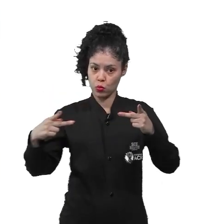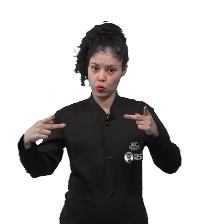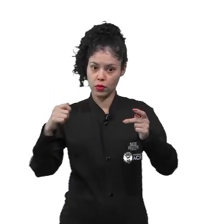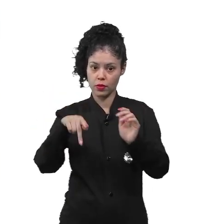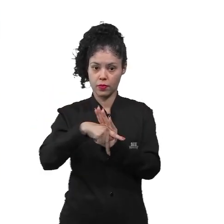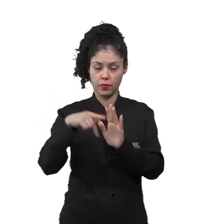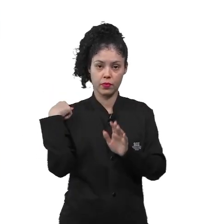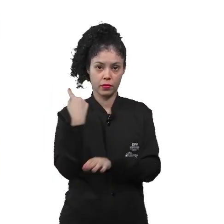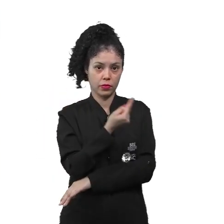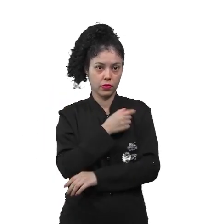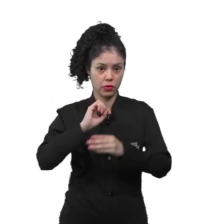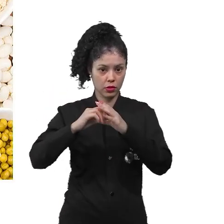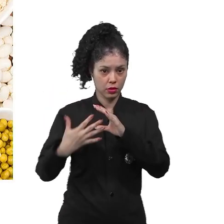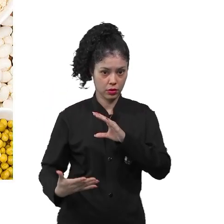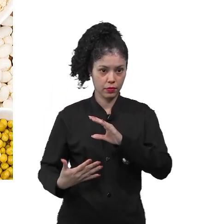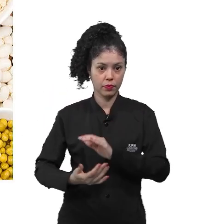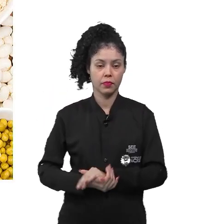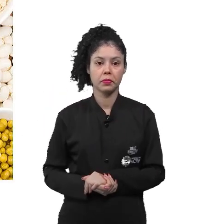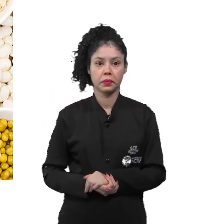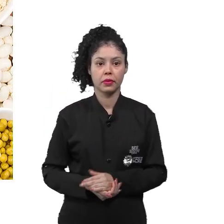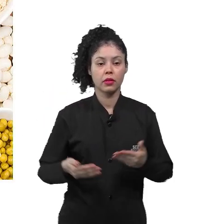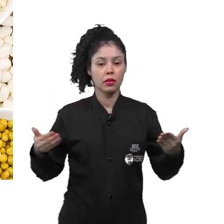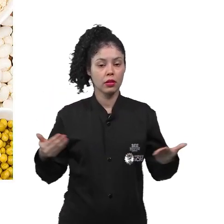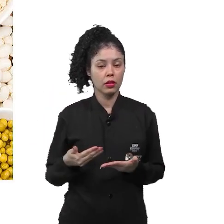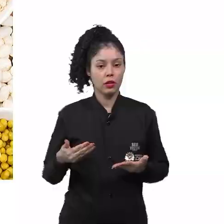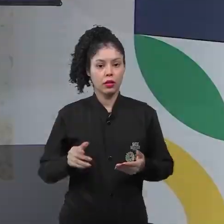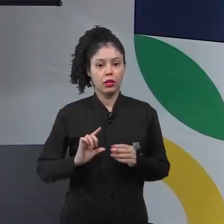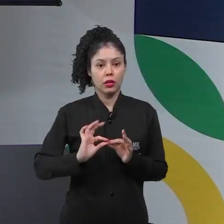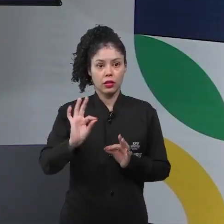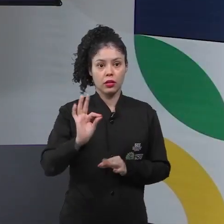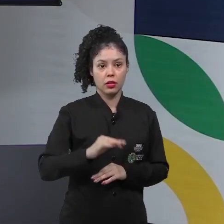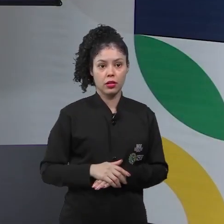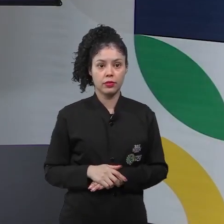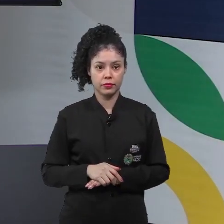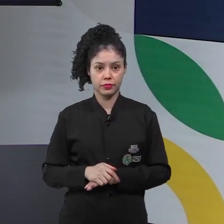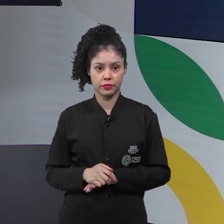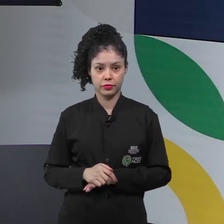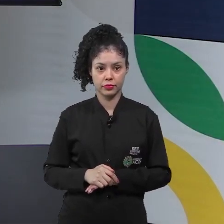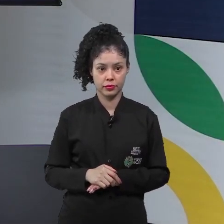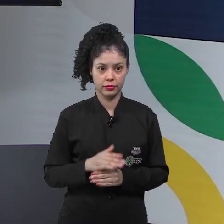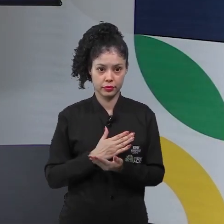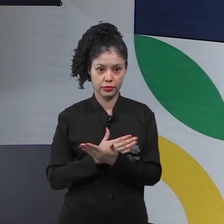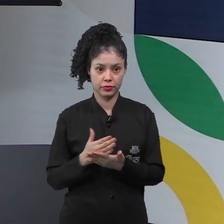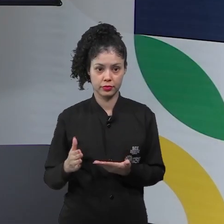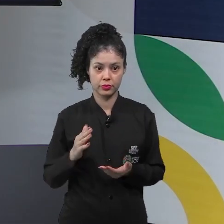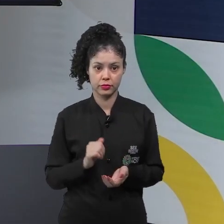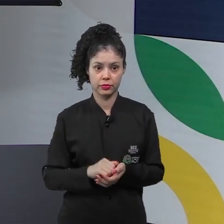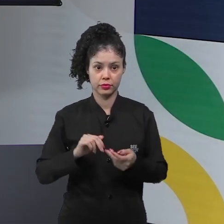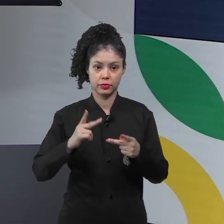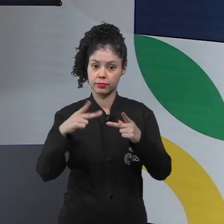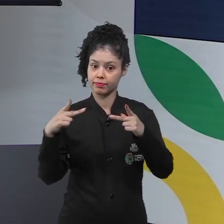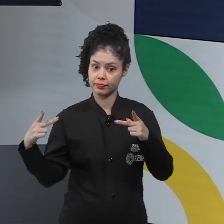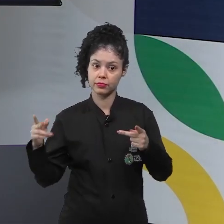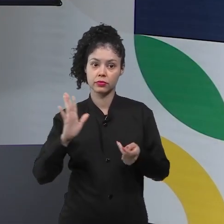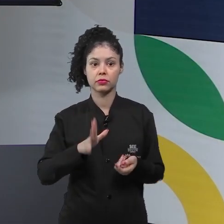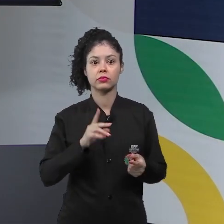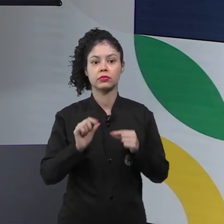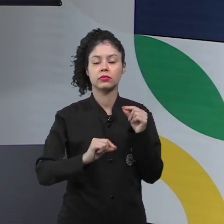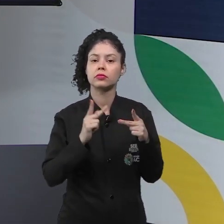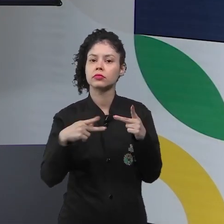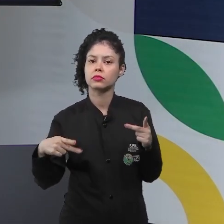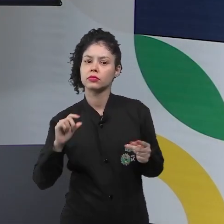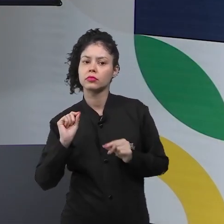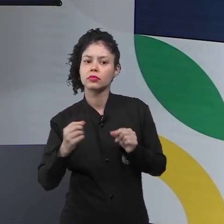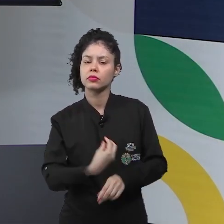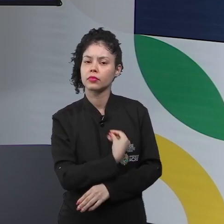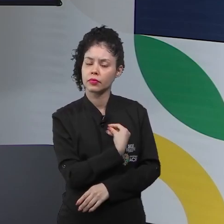as nossas características. E agora, já puxando aqui o gancho, a gente vai começar a falar das proteínas. Então, a proteína, ela